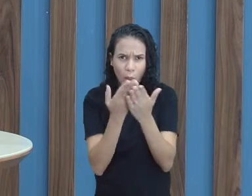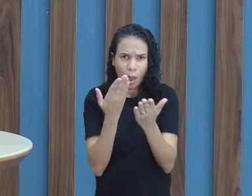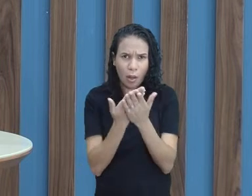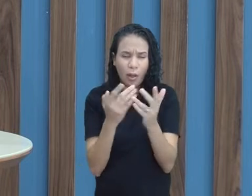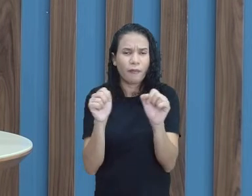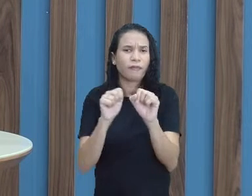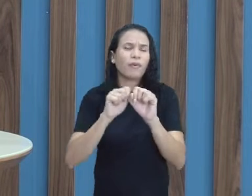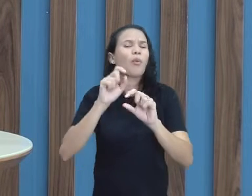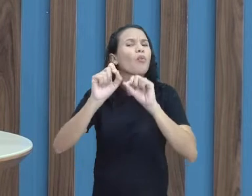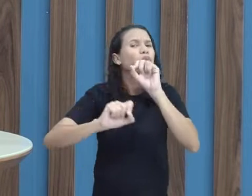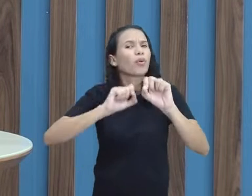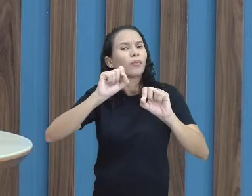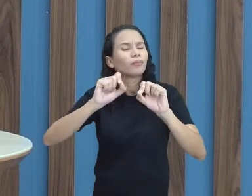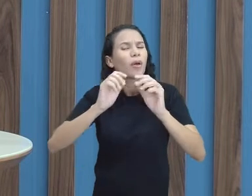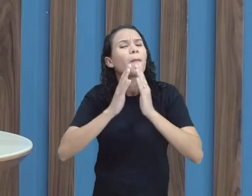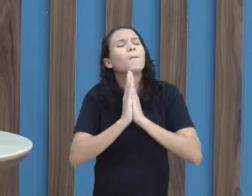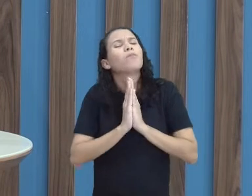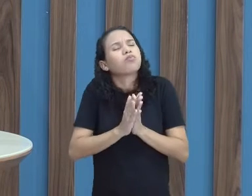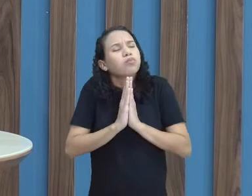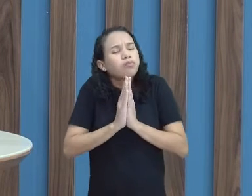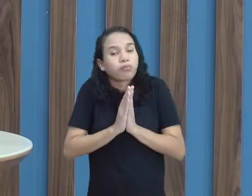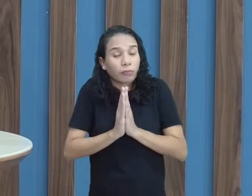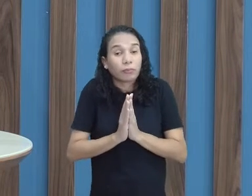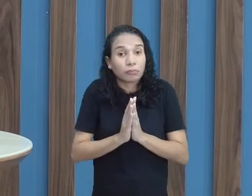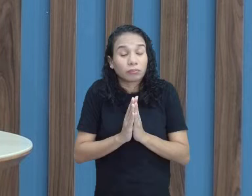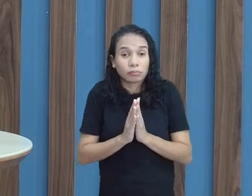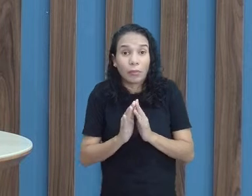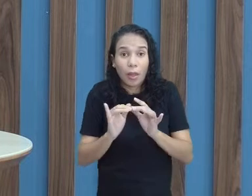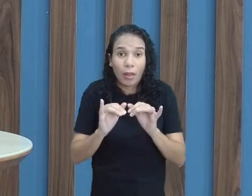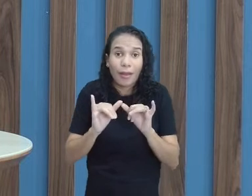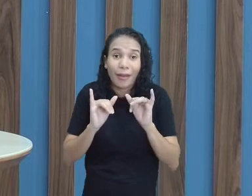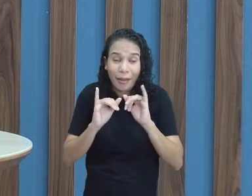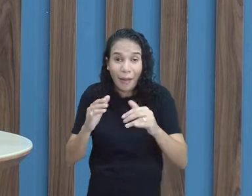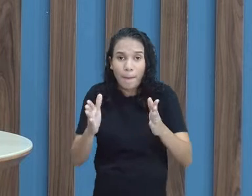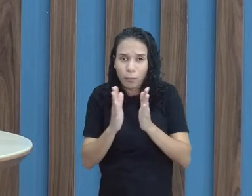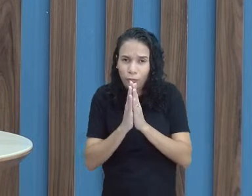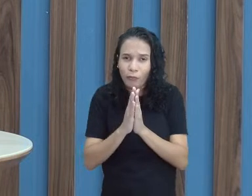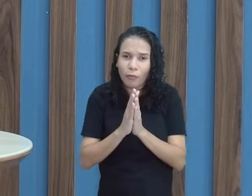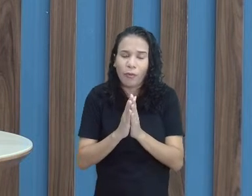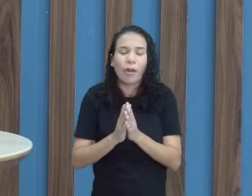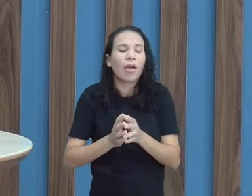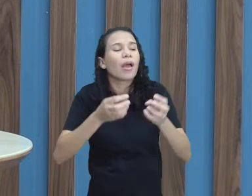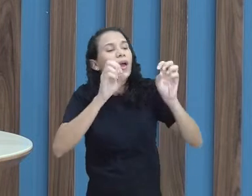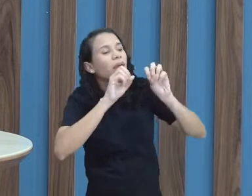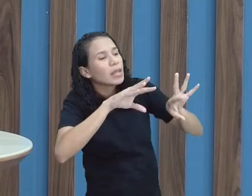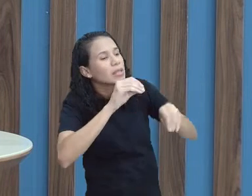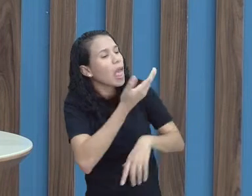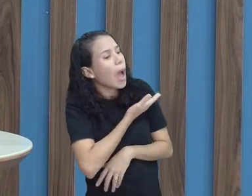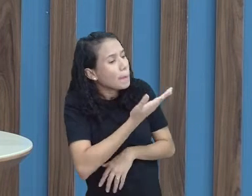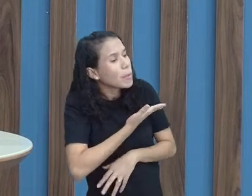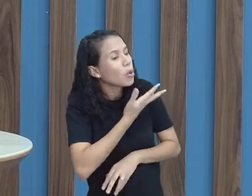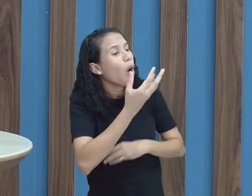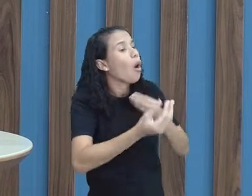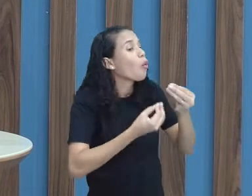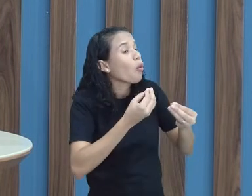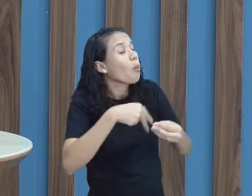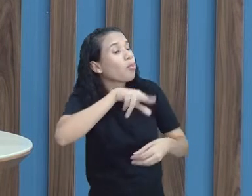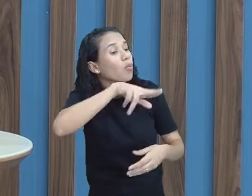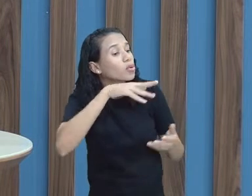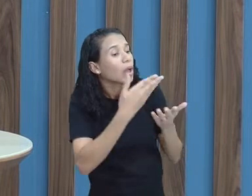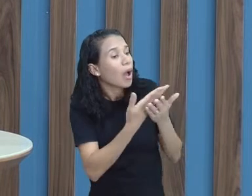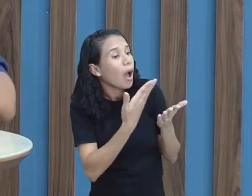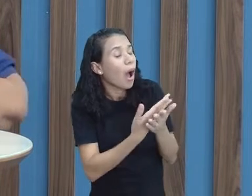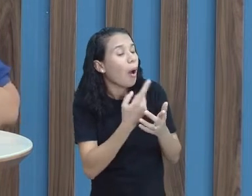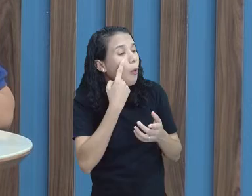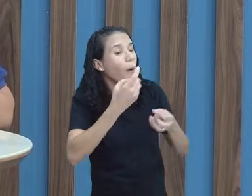vão fazer? Por favor, faz essa gentileza para a gente. Ensina outros colegas como entrar, né,